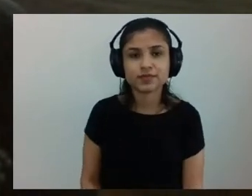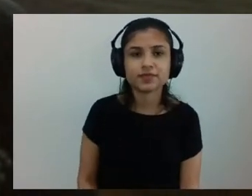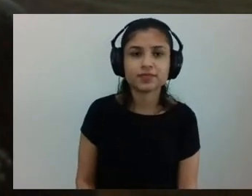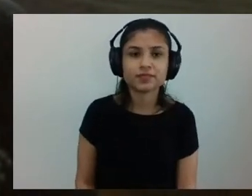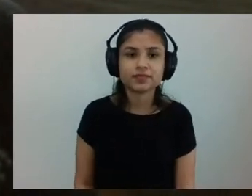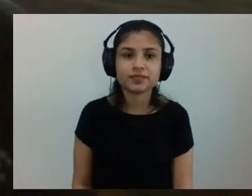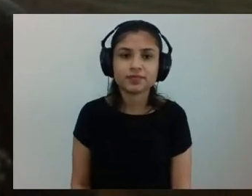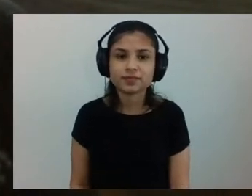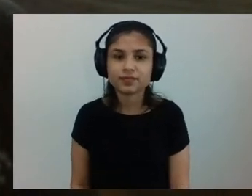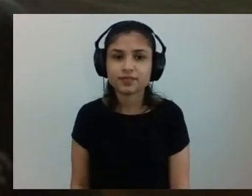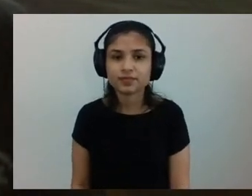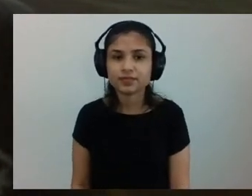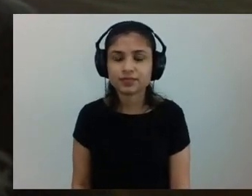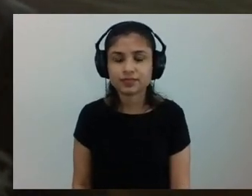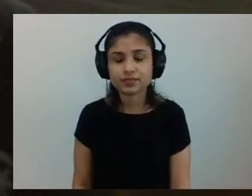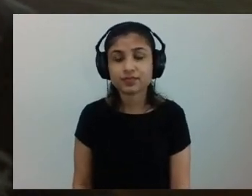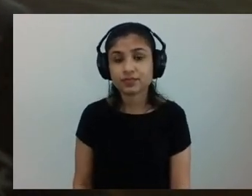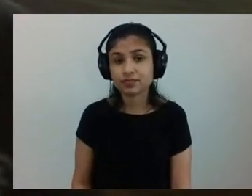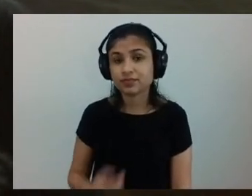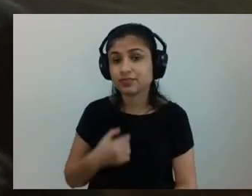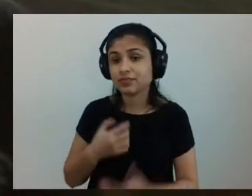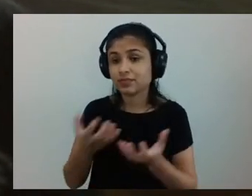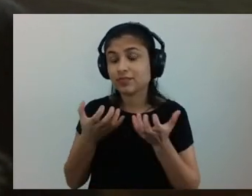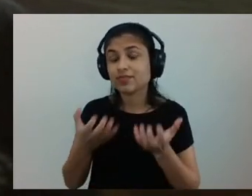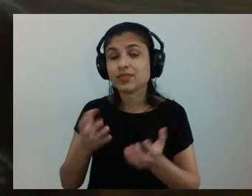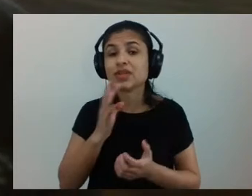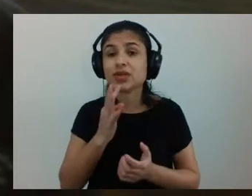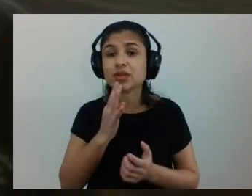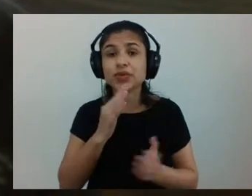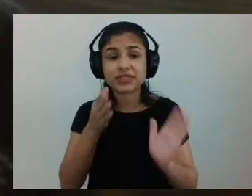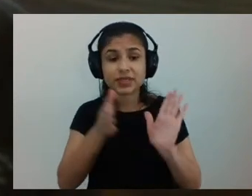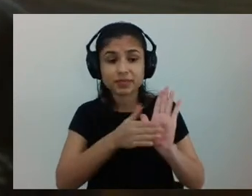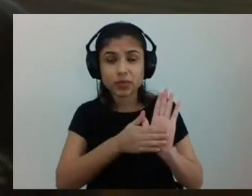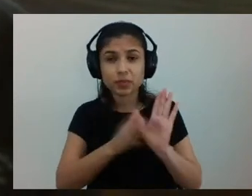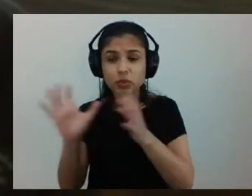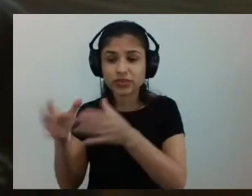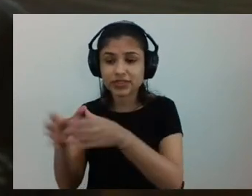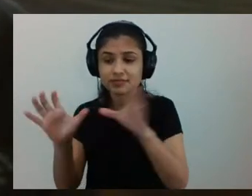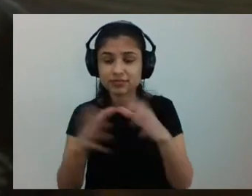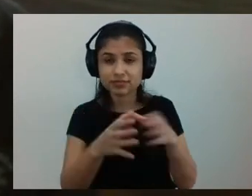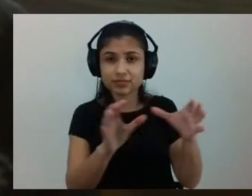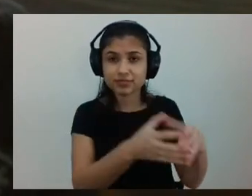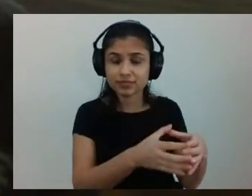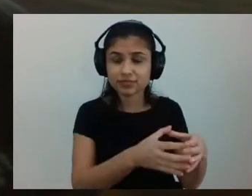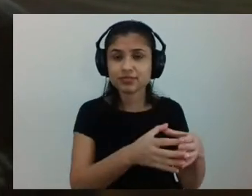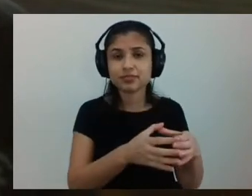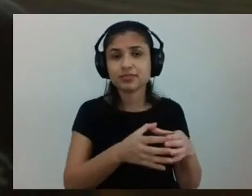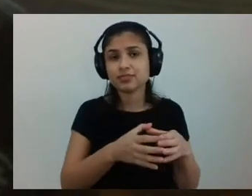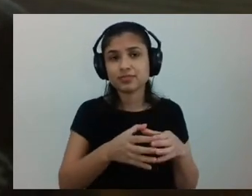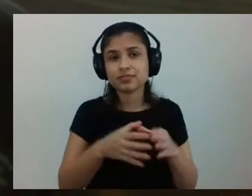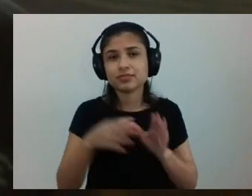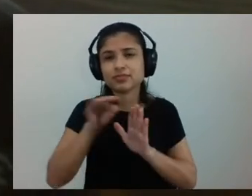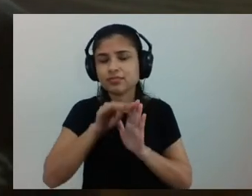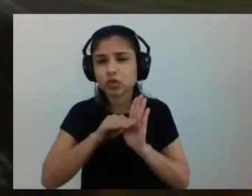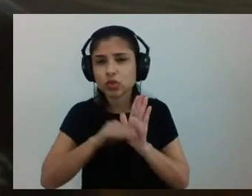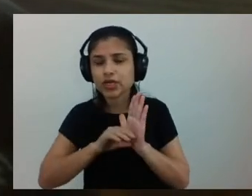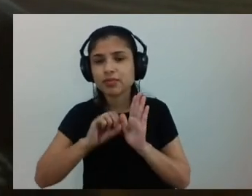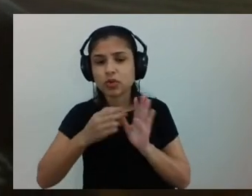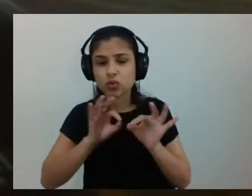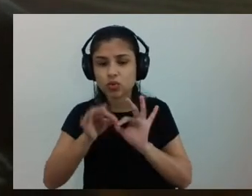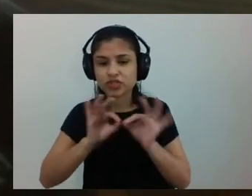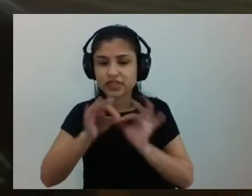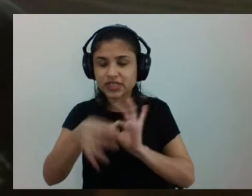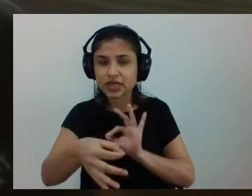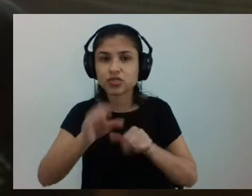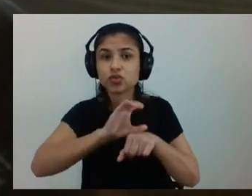Eu vou fazer a leitura. Gostaria de conhecer as propostas das chapas para os programas e, ou atividades de extensão dos